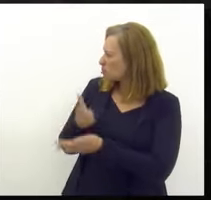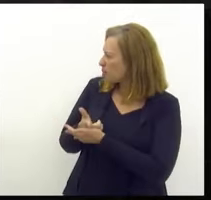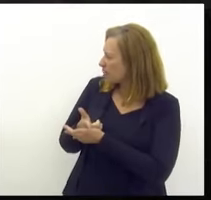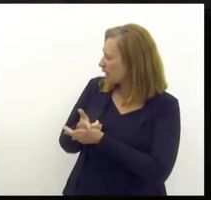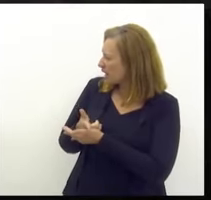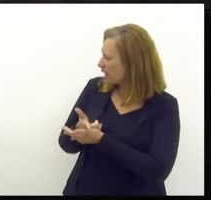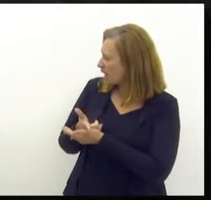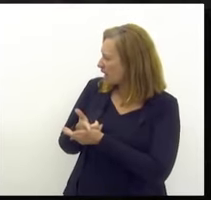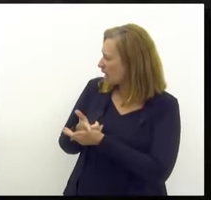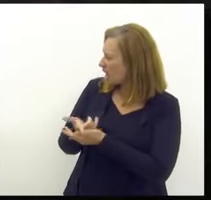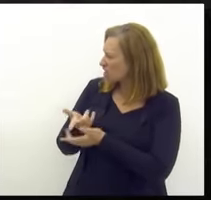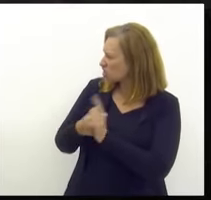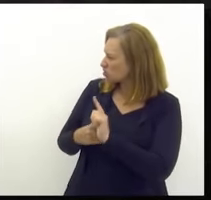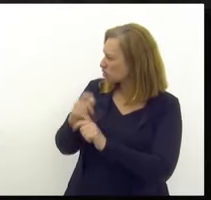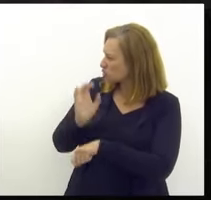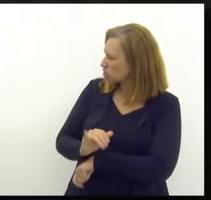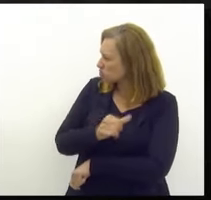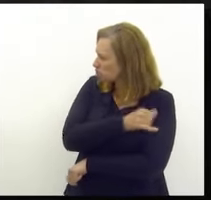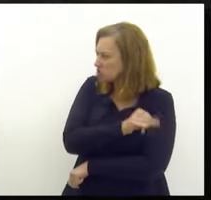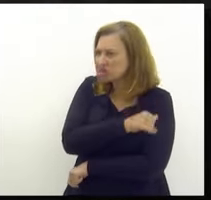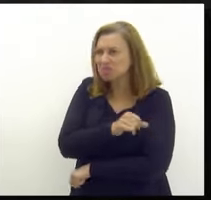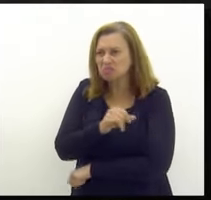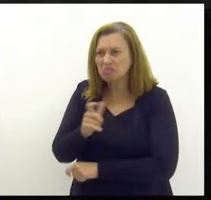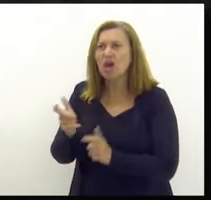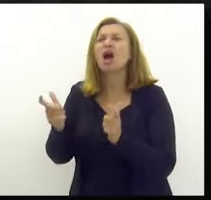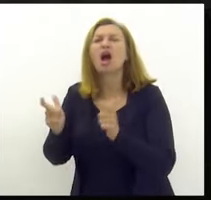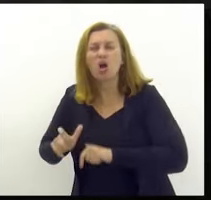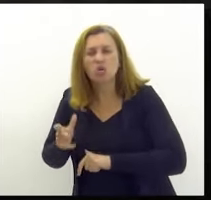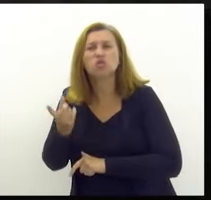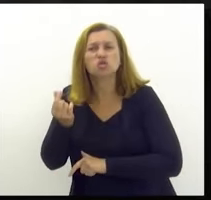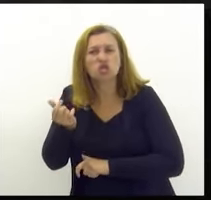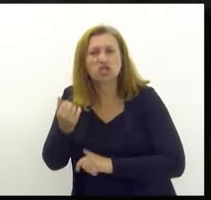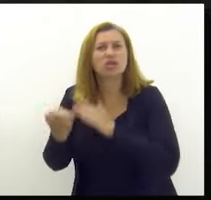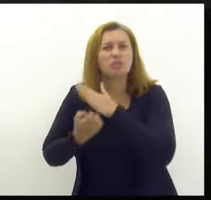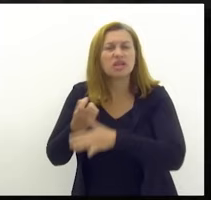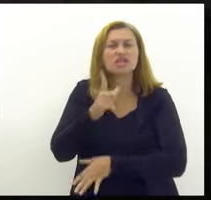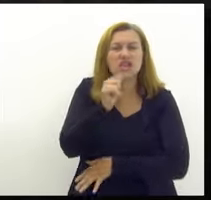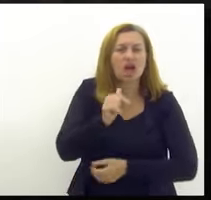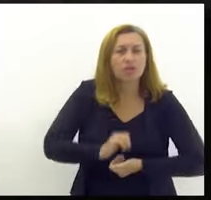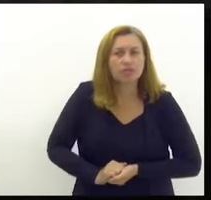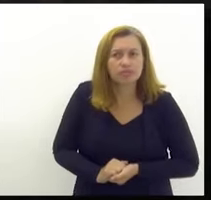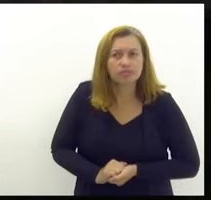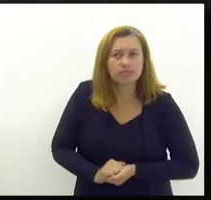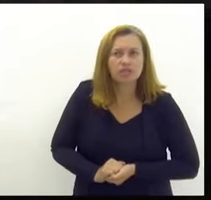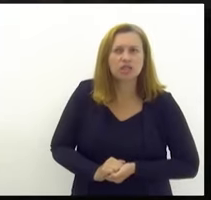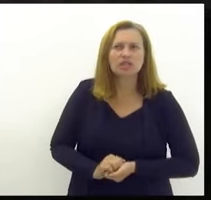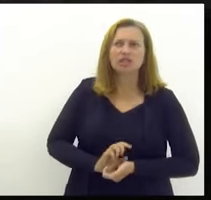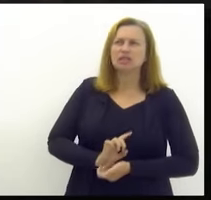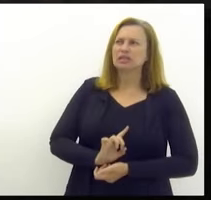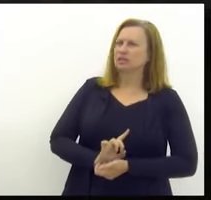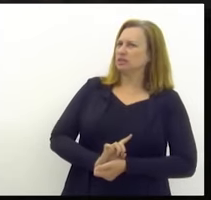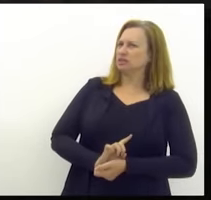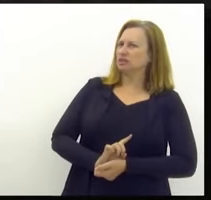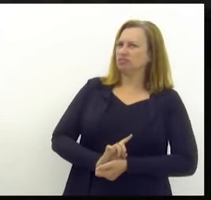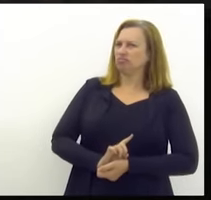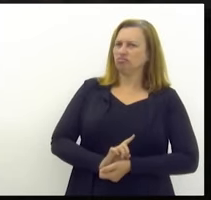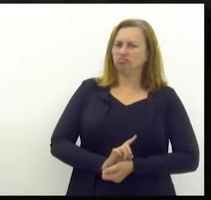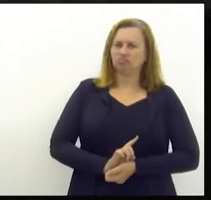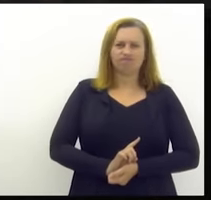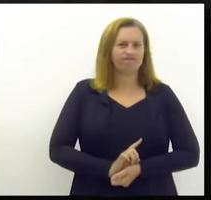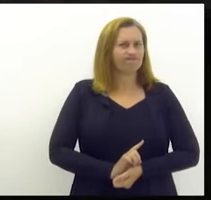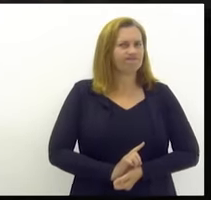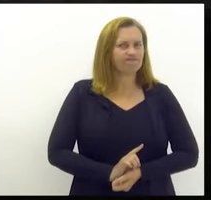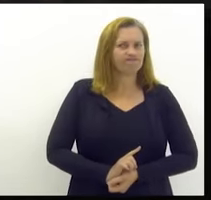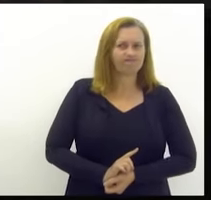contas do estado do Rio de Janeiro Onde foi parar o dinheiro da cedai isso para mim não passa não só